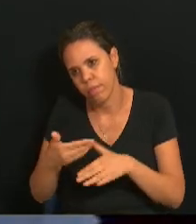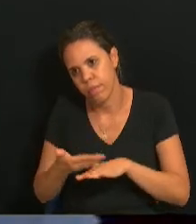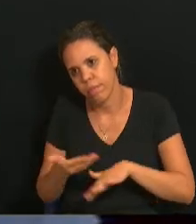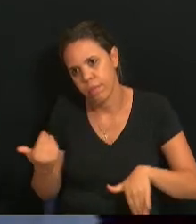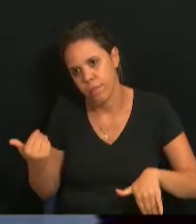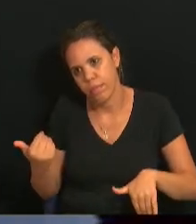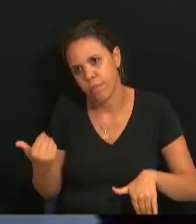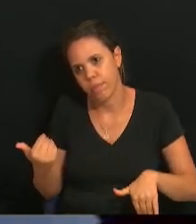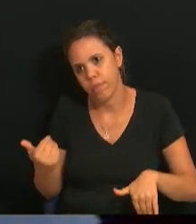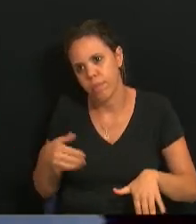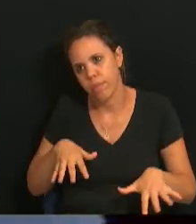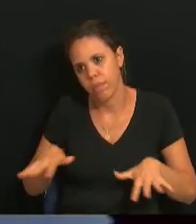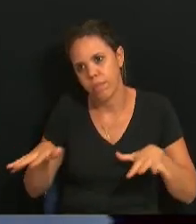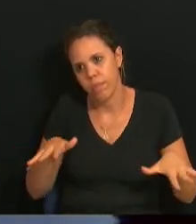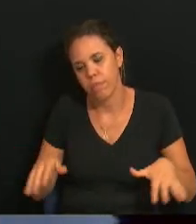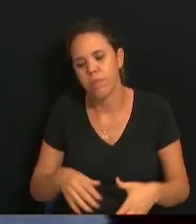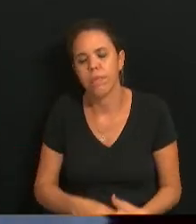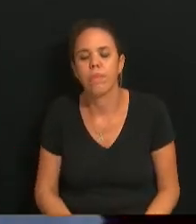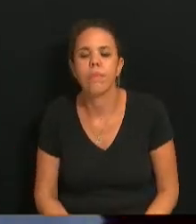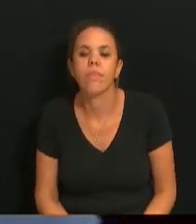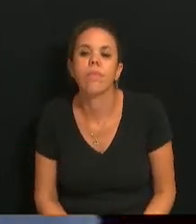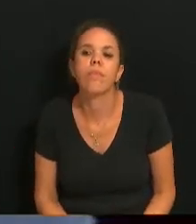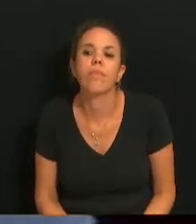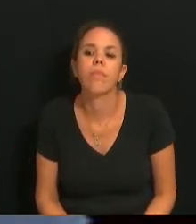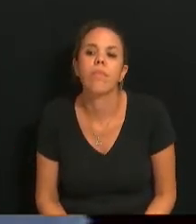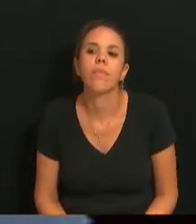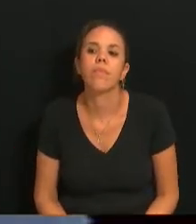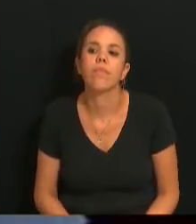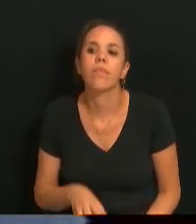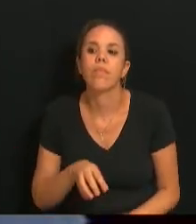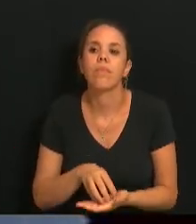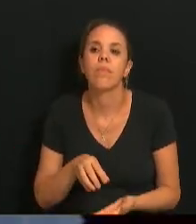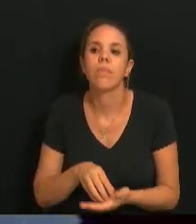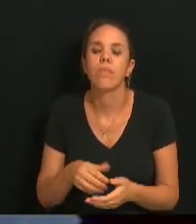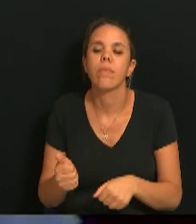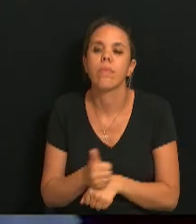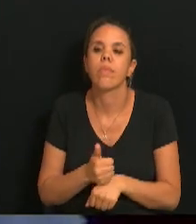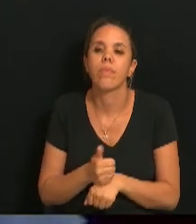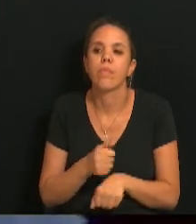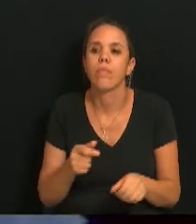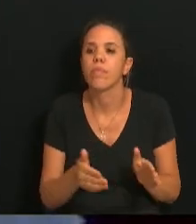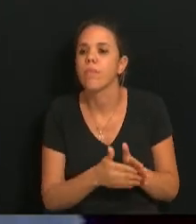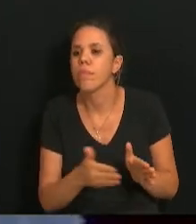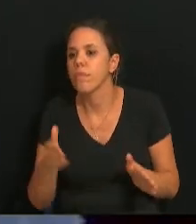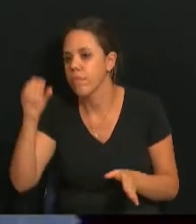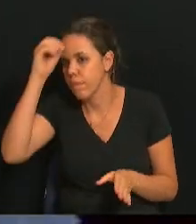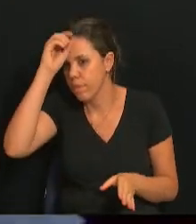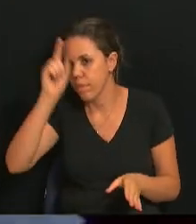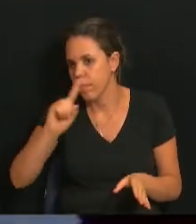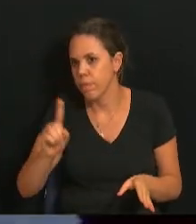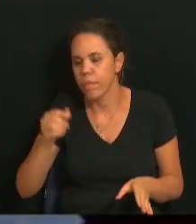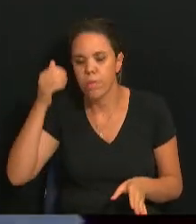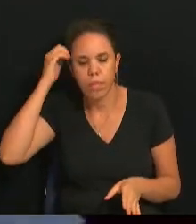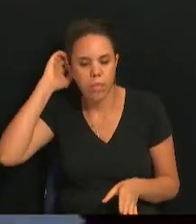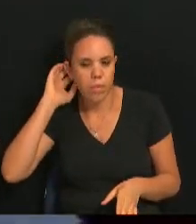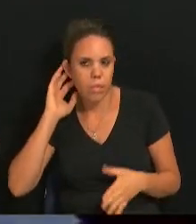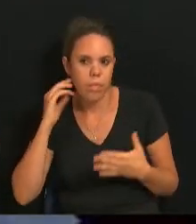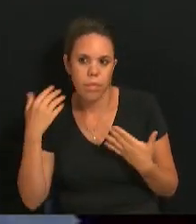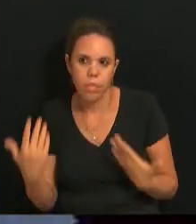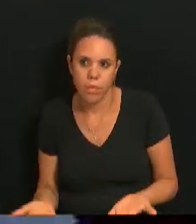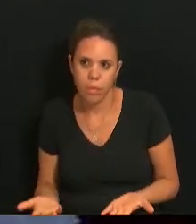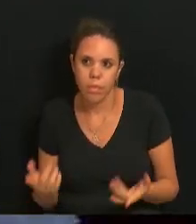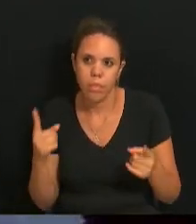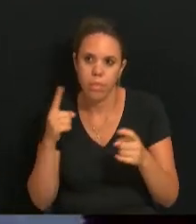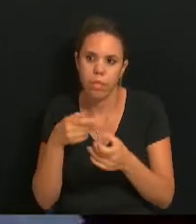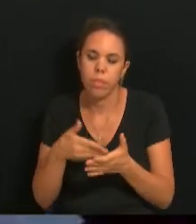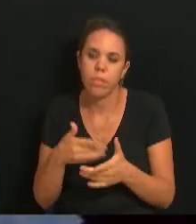muito desmobilizador, né? Assim, às vezes, numa mesma unidade, os profissionais de um período não sabem das demandas, dificuldades,